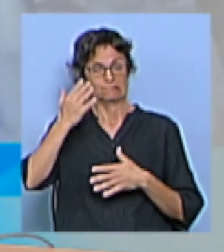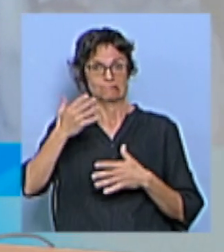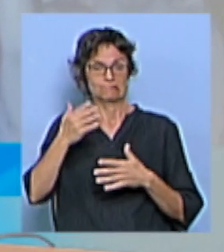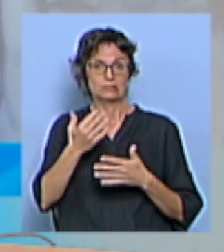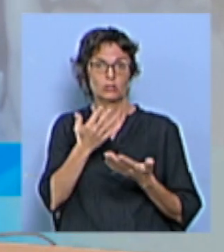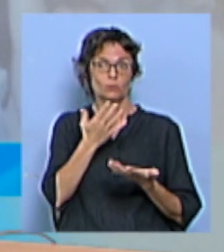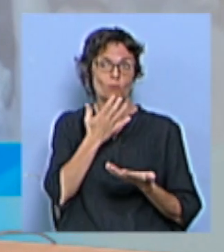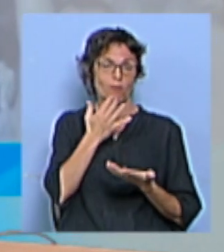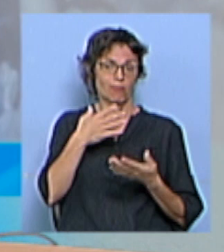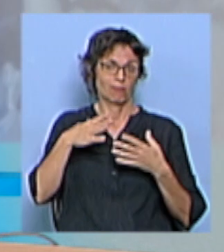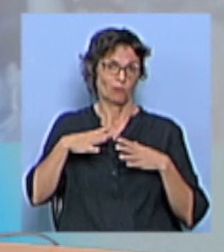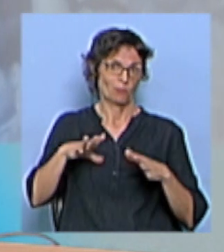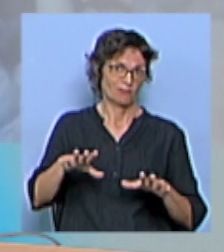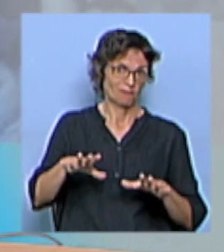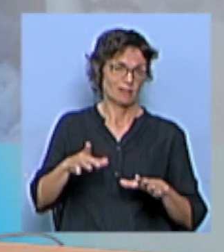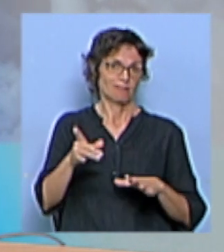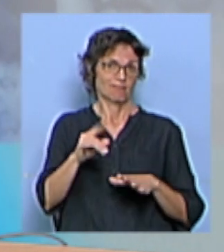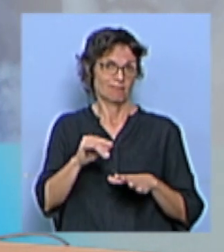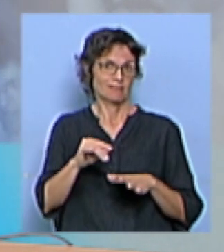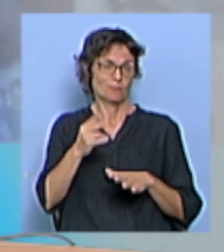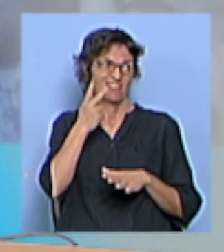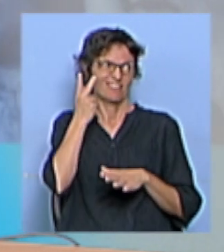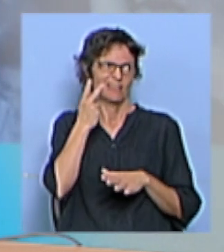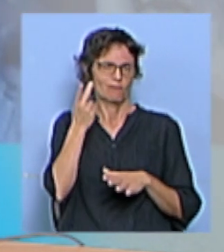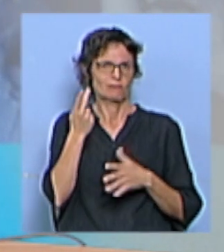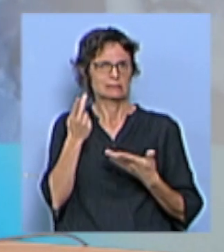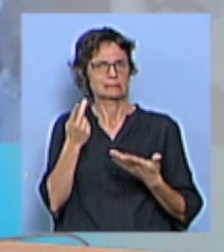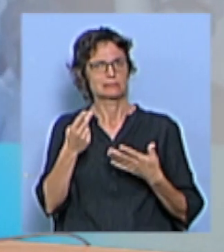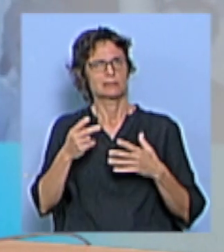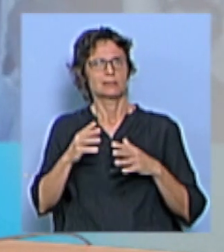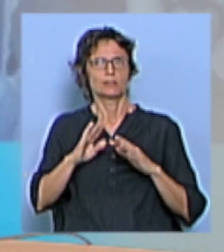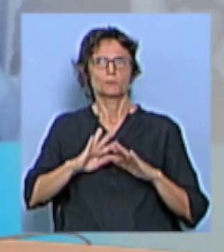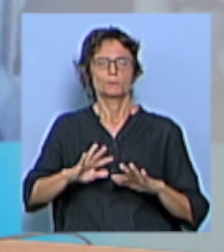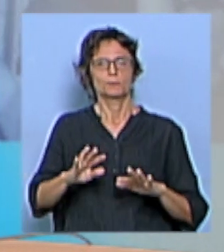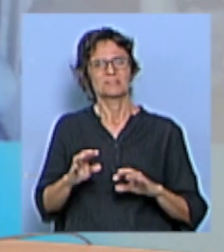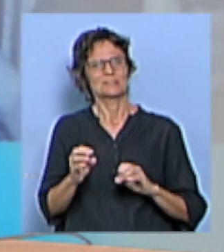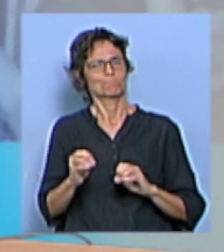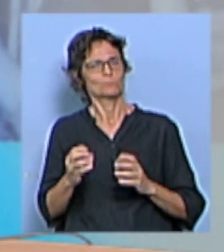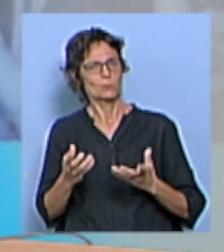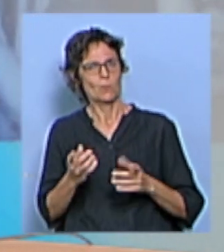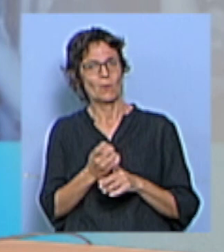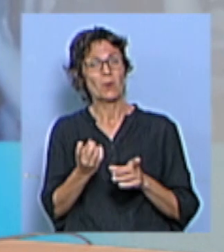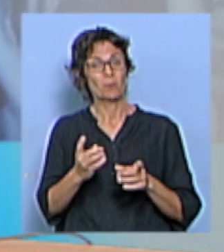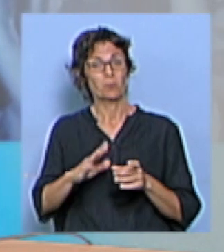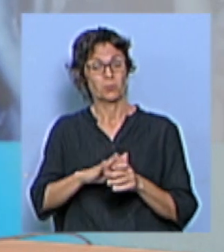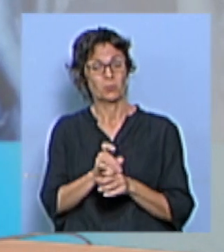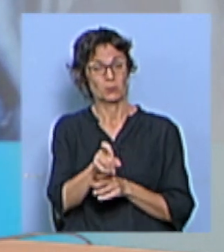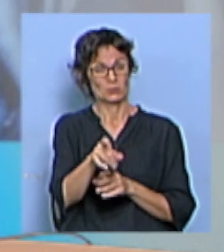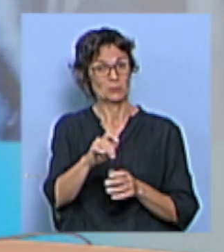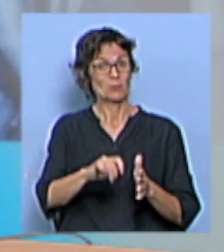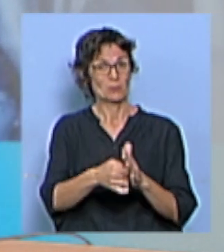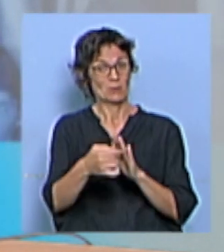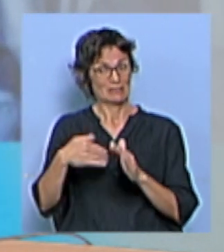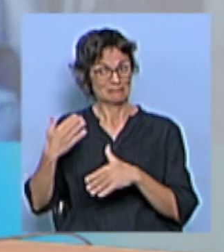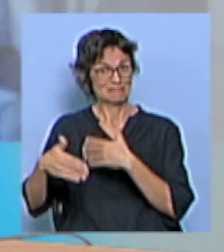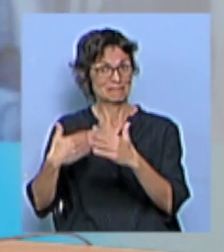vida descontraída enfrenta também o sentimento de insegurança e a ameaça de um vírus que há meses nos